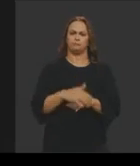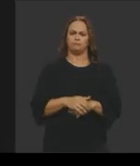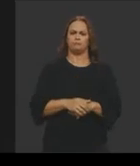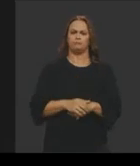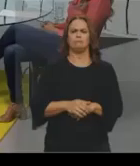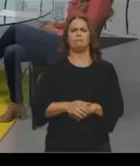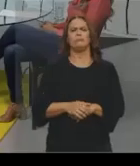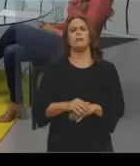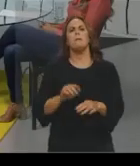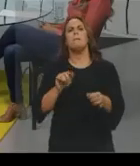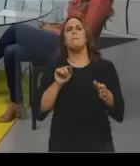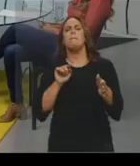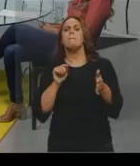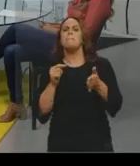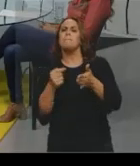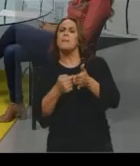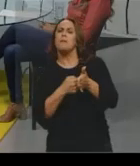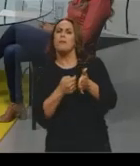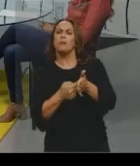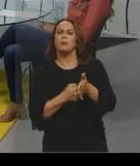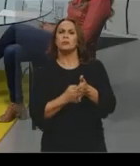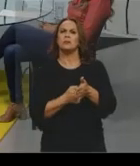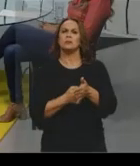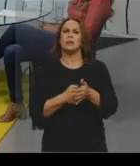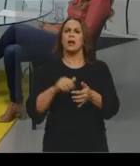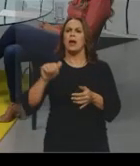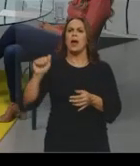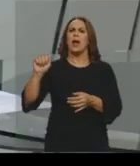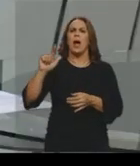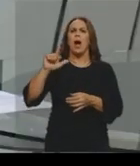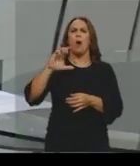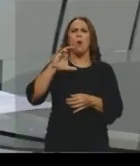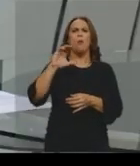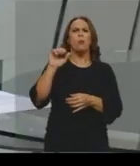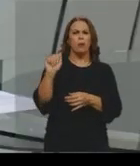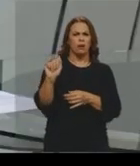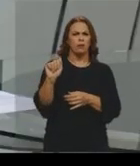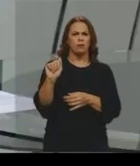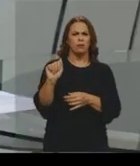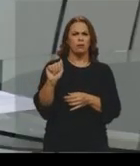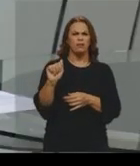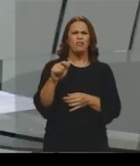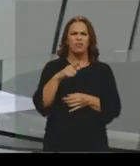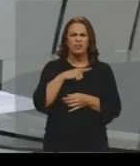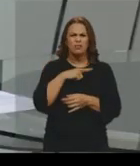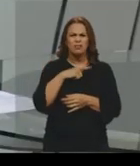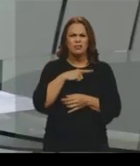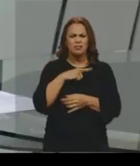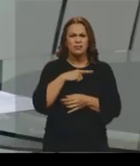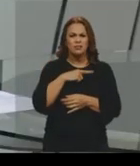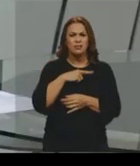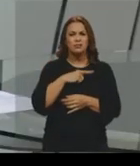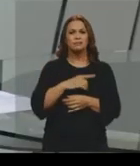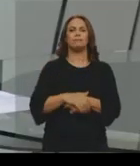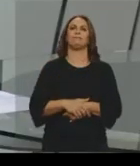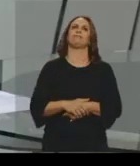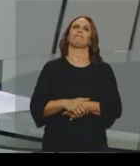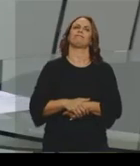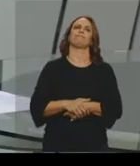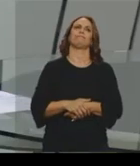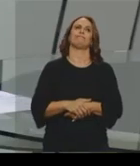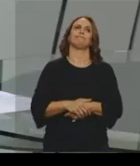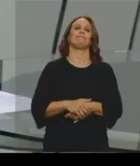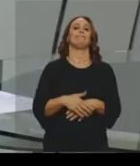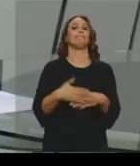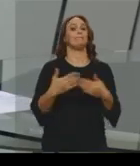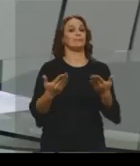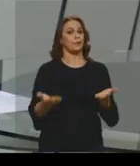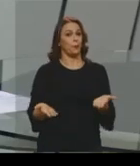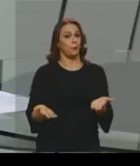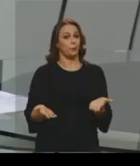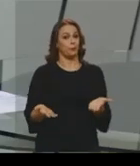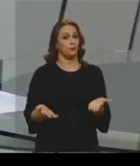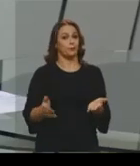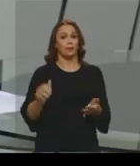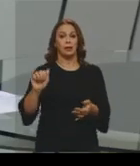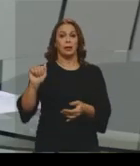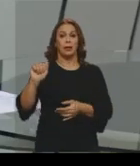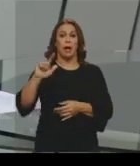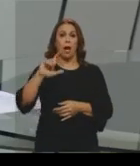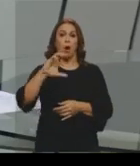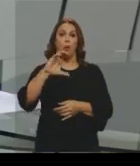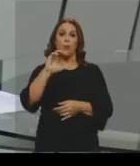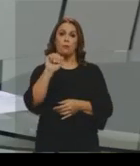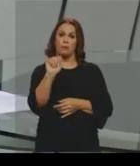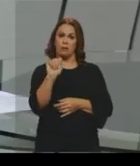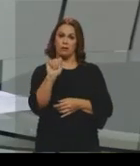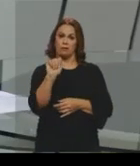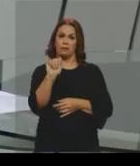Ela existe? A ALCA, ela não, na prática não existe. O que seria a ALCA?